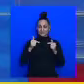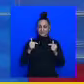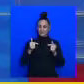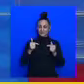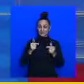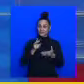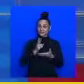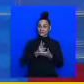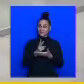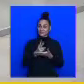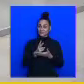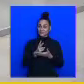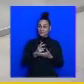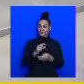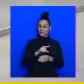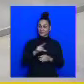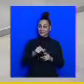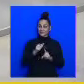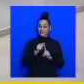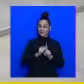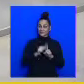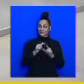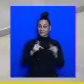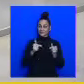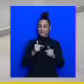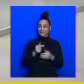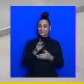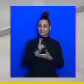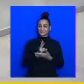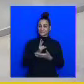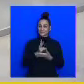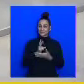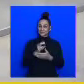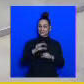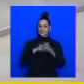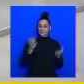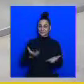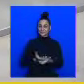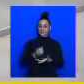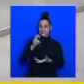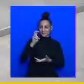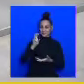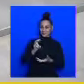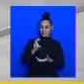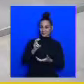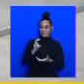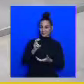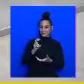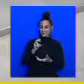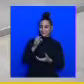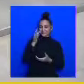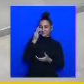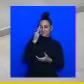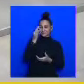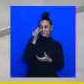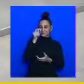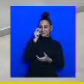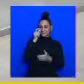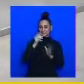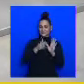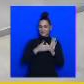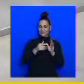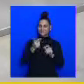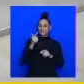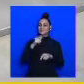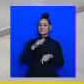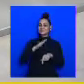sorte. Vamos direto ao sorteio do mês da sorte. Passaremos então ao globo número 5. Fique de olho na sua aposta, você tem